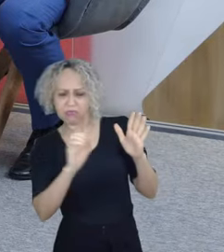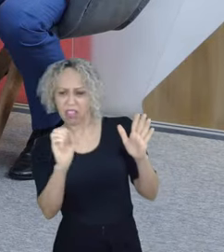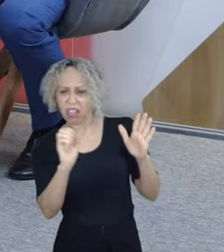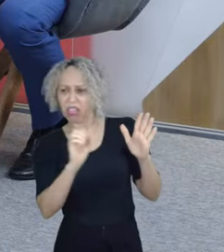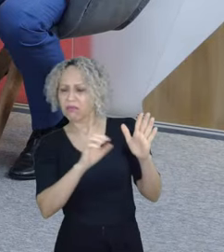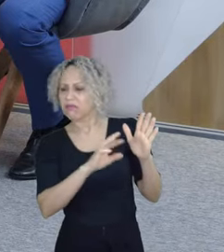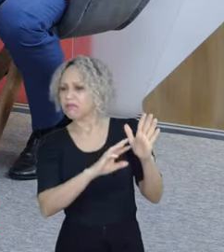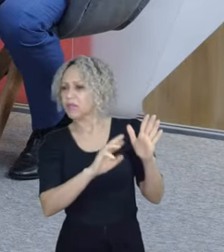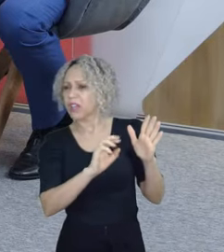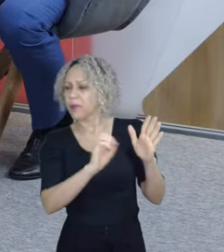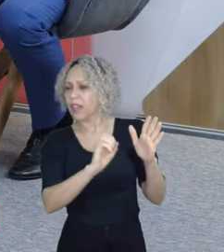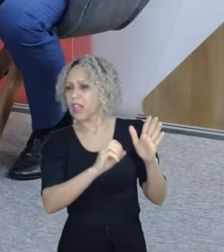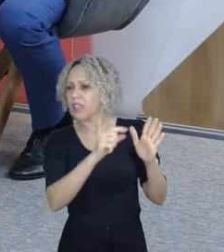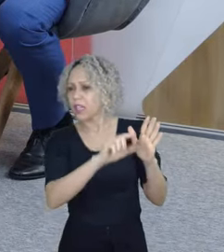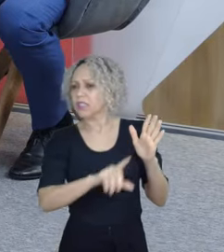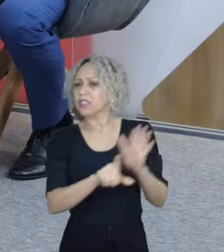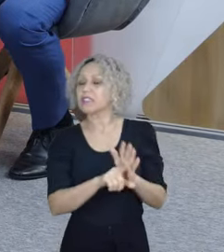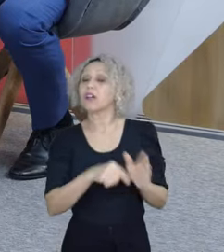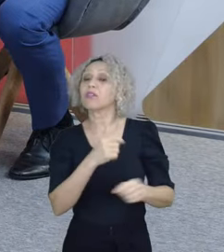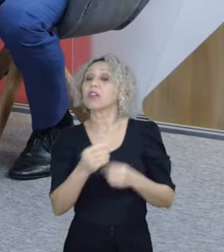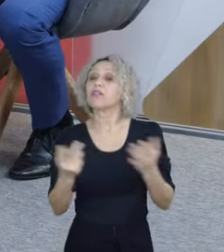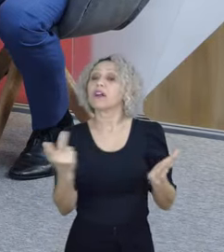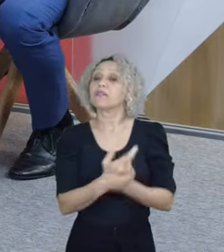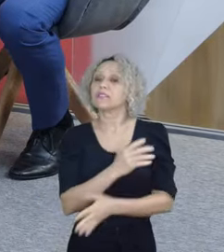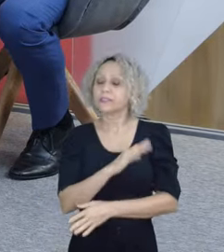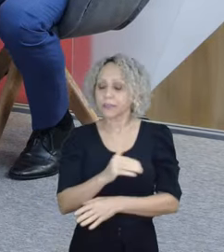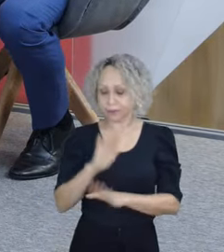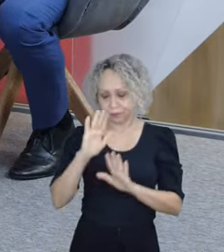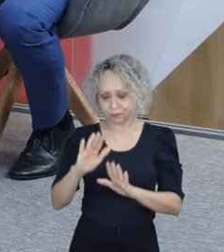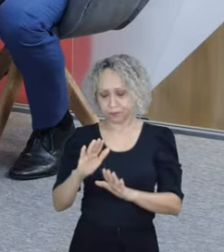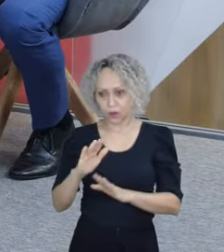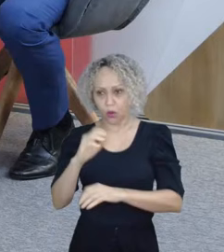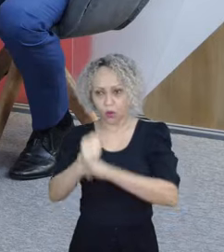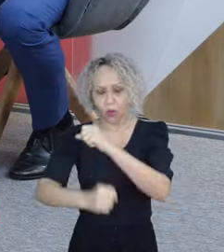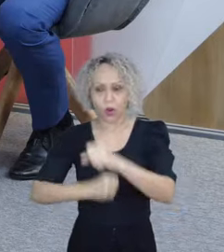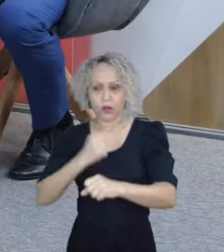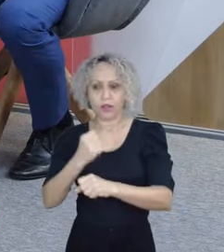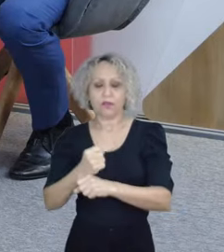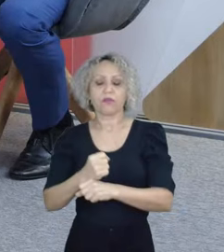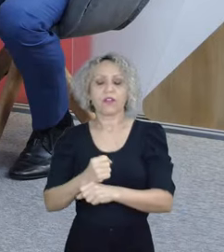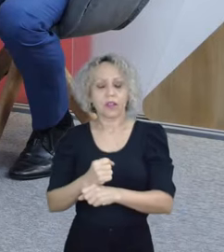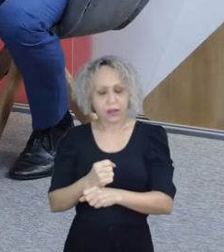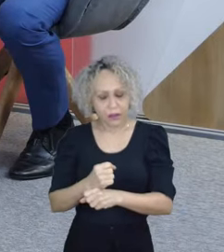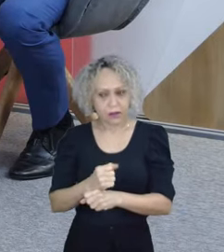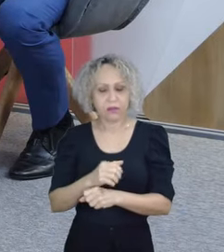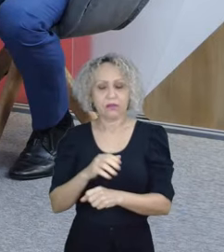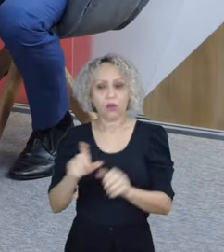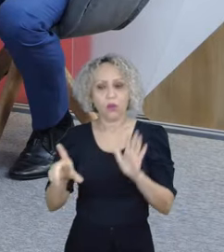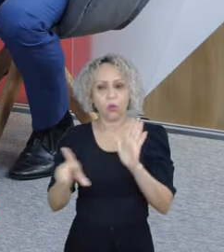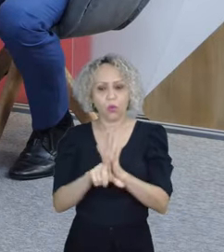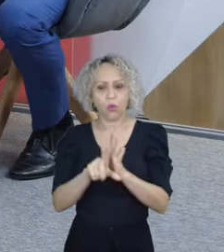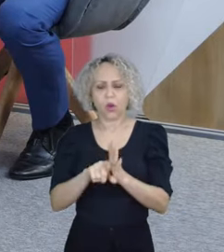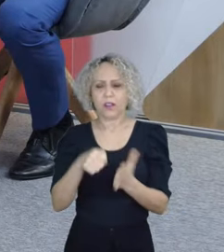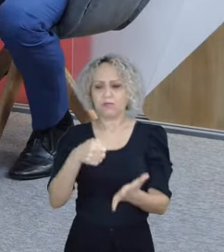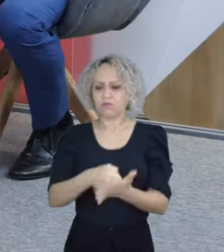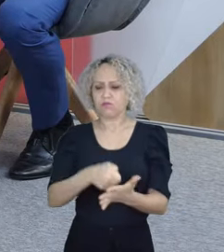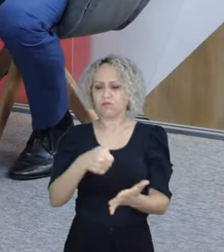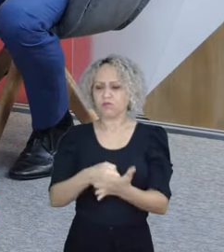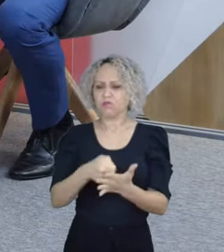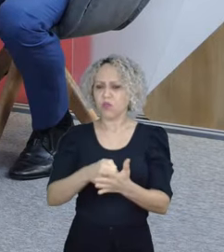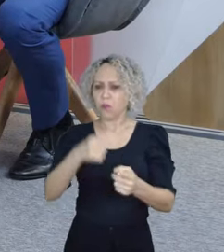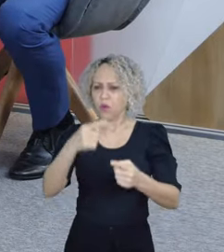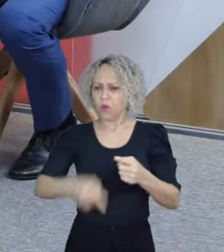a partir do ano que vem. Né? Os eleitos do ano que vem teriam uma lei muito mais rígida, proibindo de forma muito mais